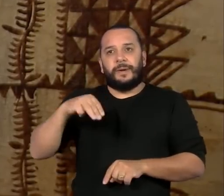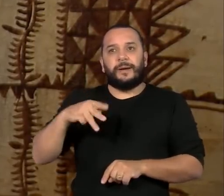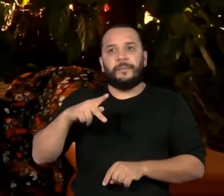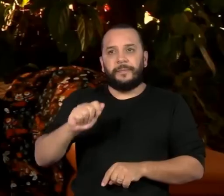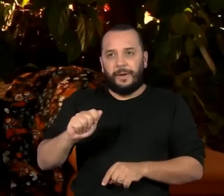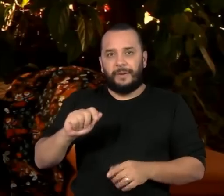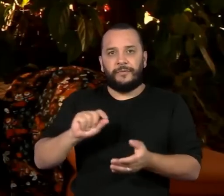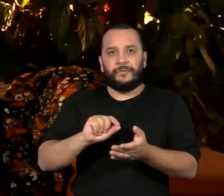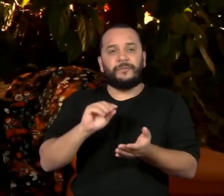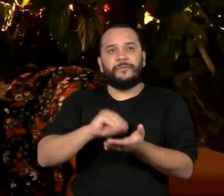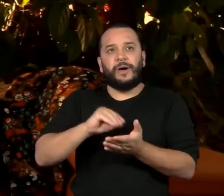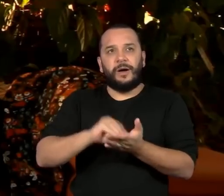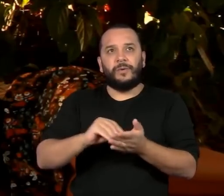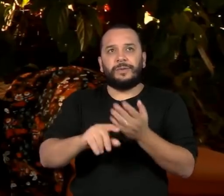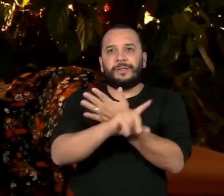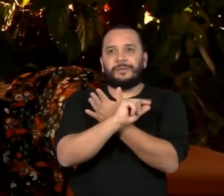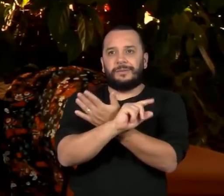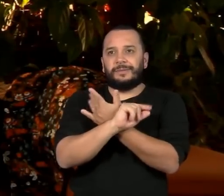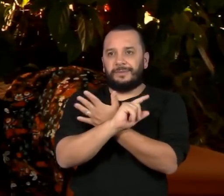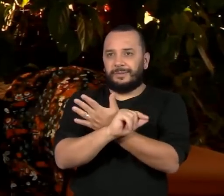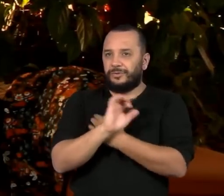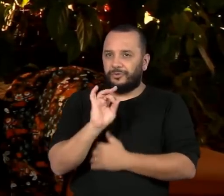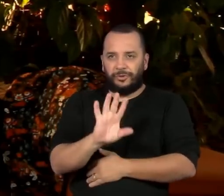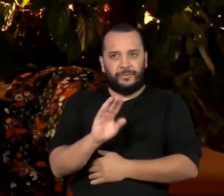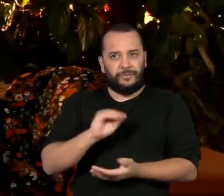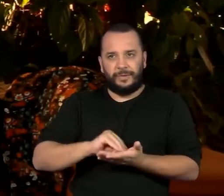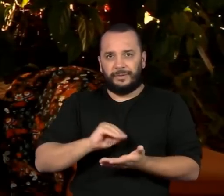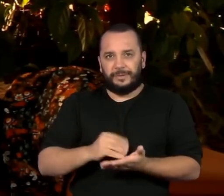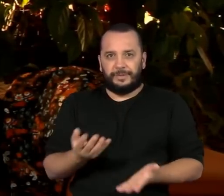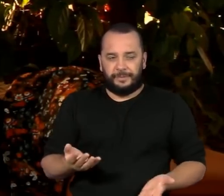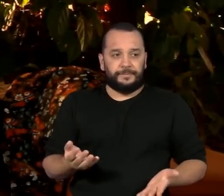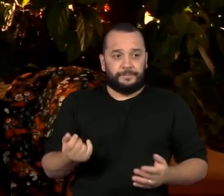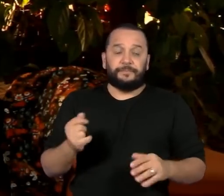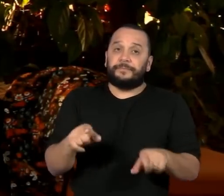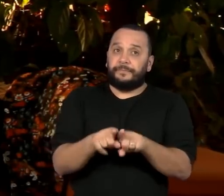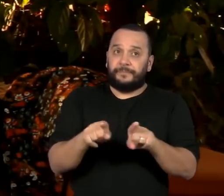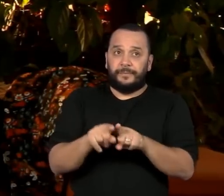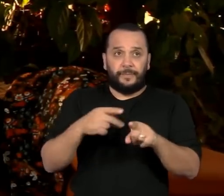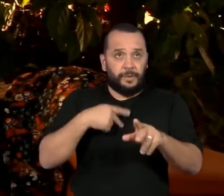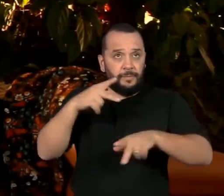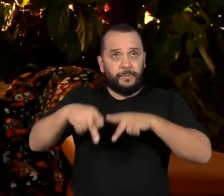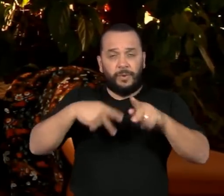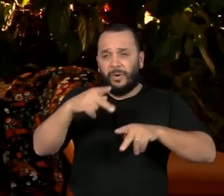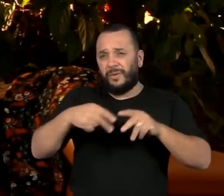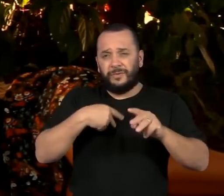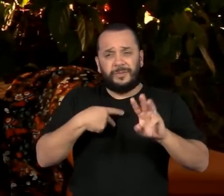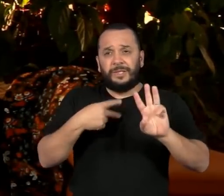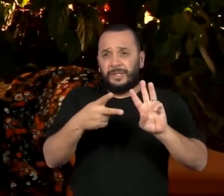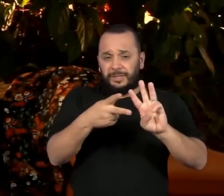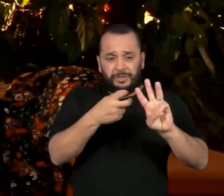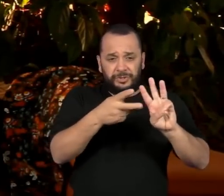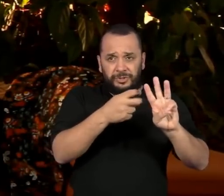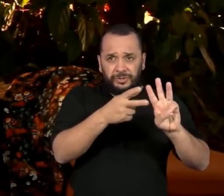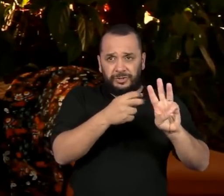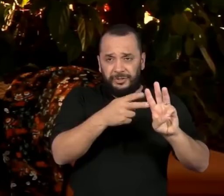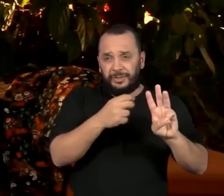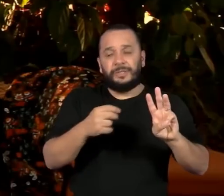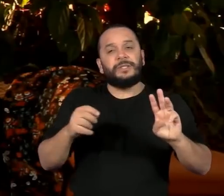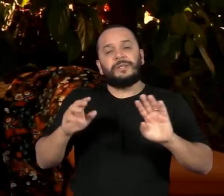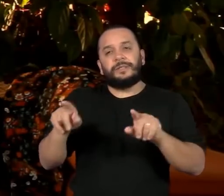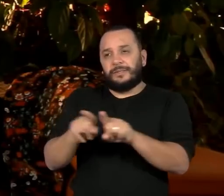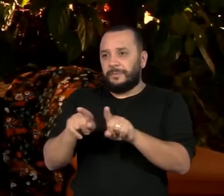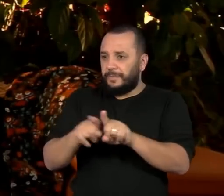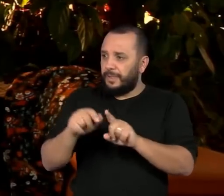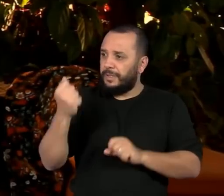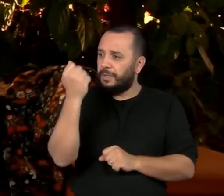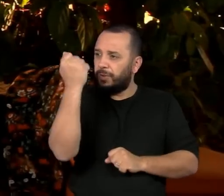Pantanal. A natureza, que para os povos indígenas não está separada dos seres humanos porque tudo